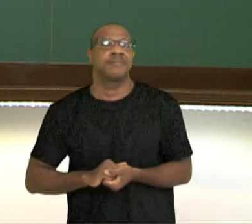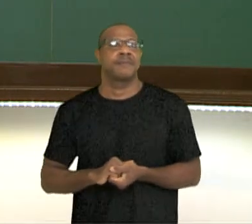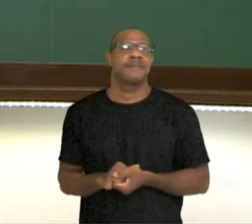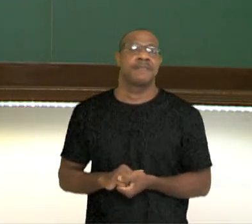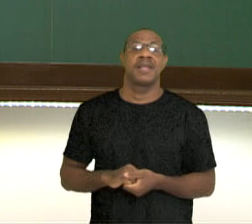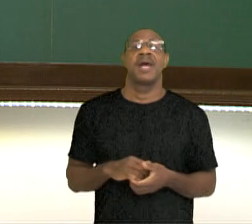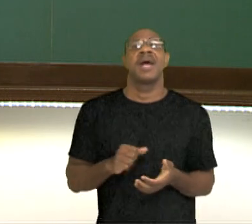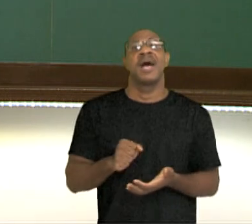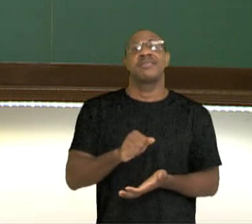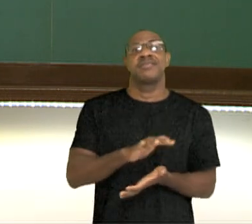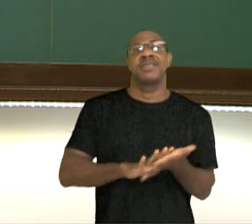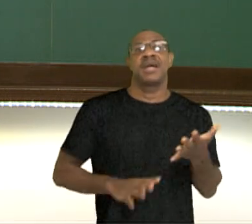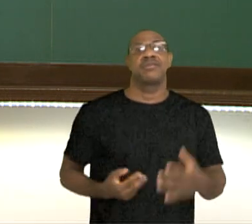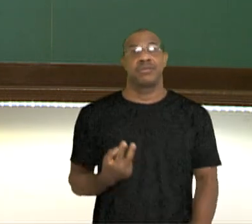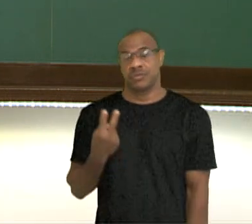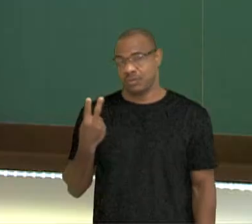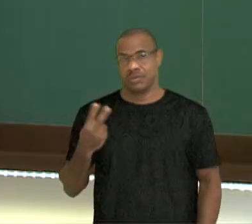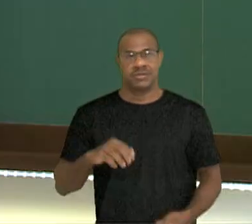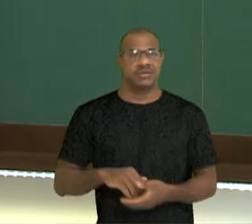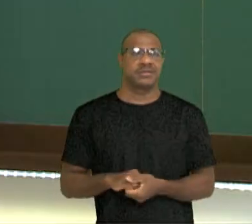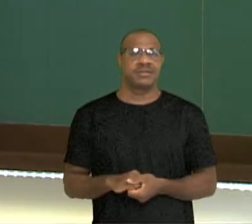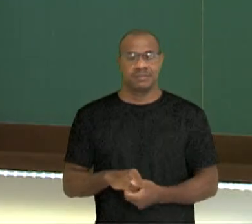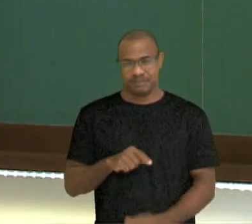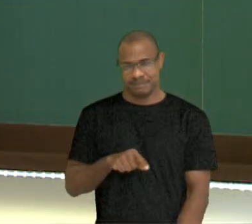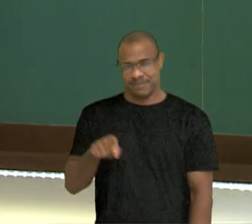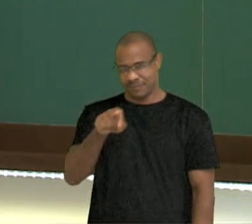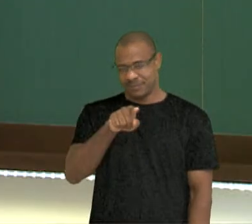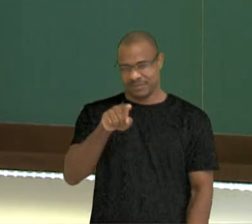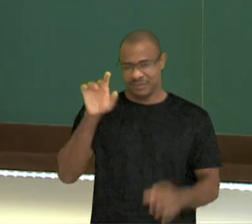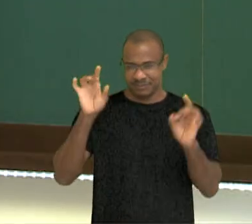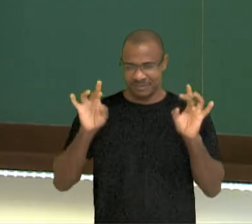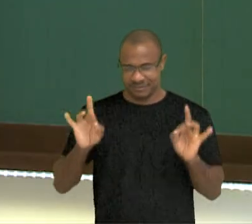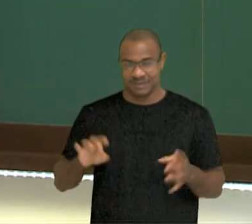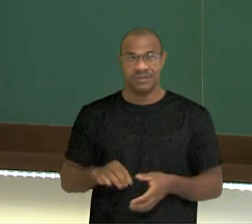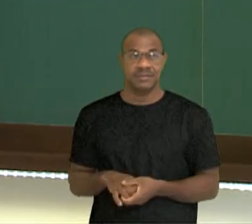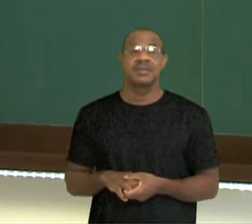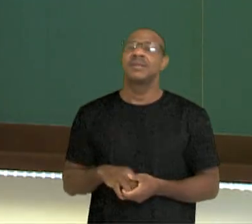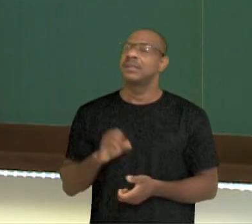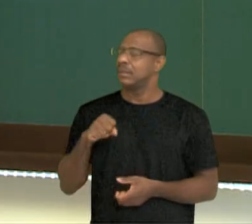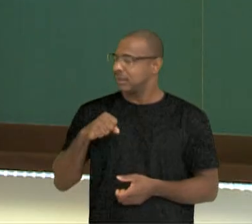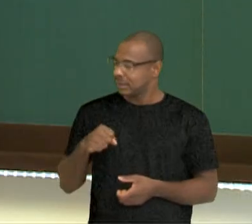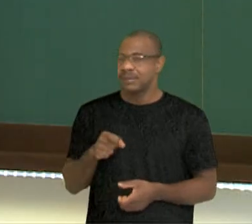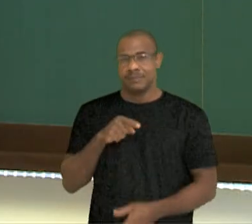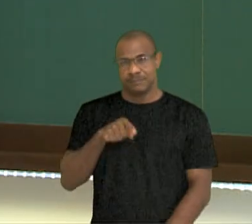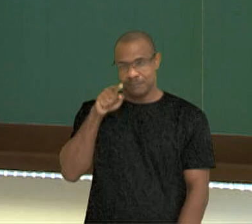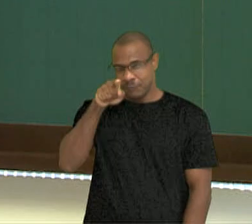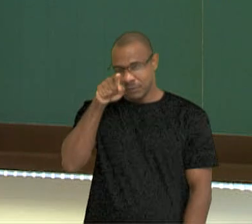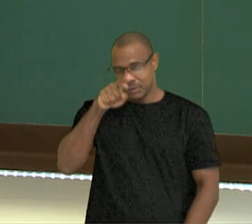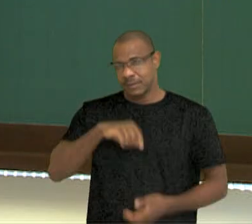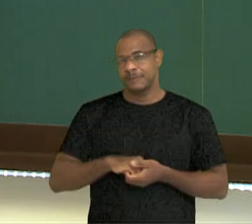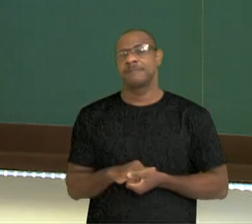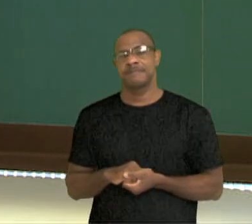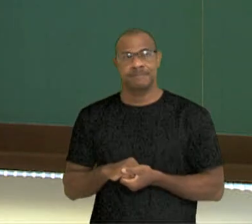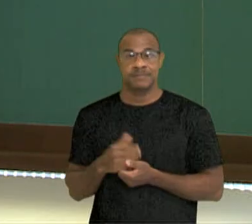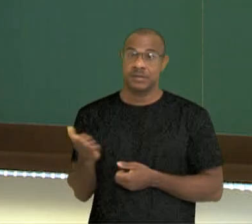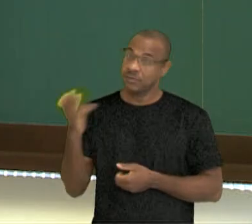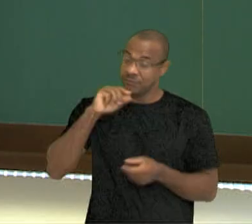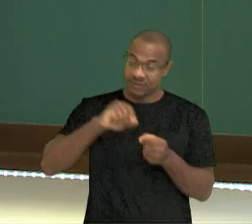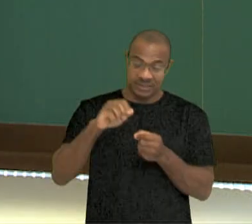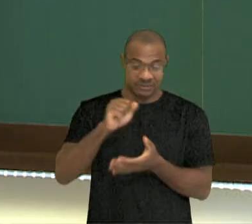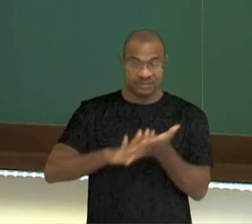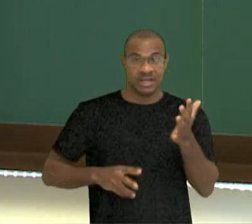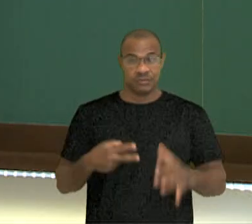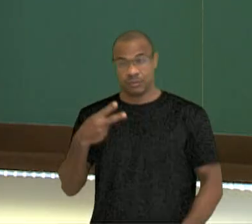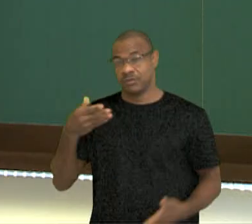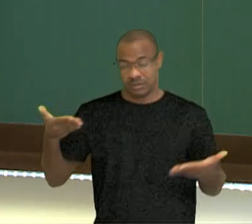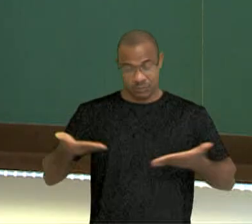A atividade 2, especialmente para você. Isso, eu estou falando contigo. Bora fazer a atividade